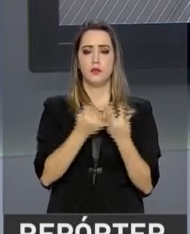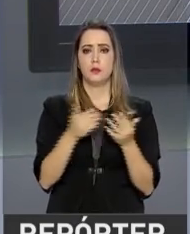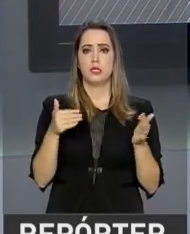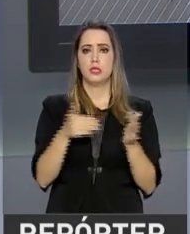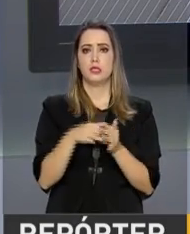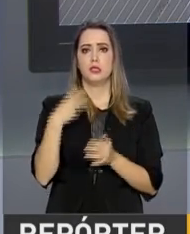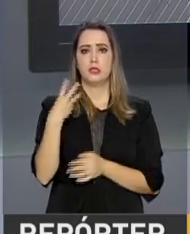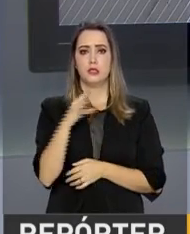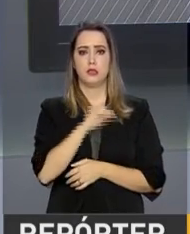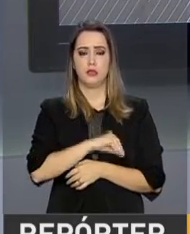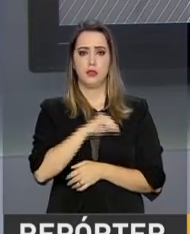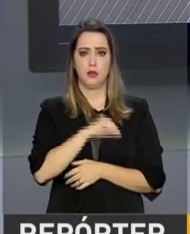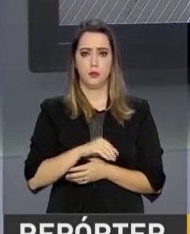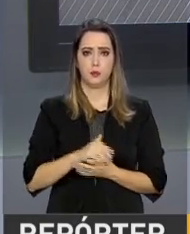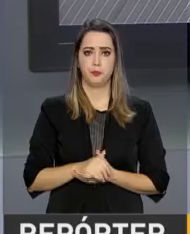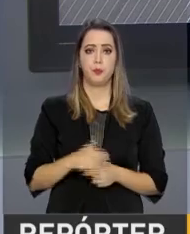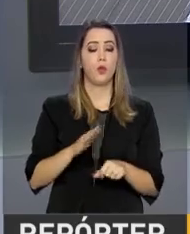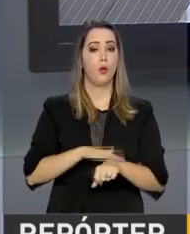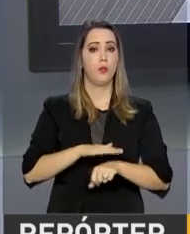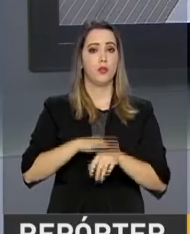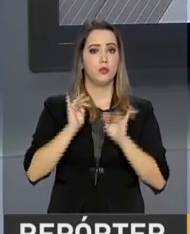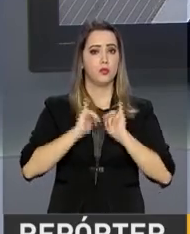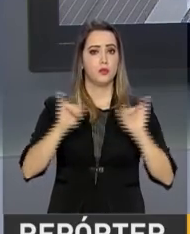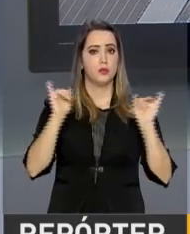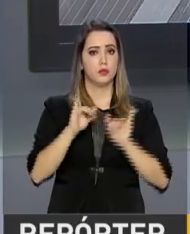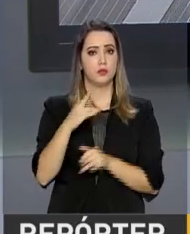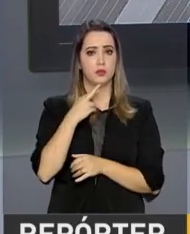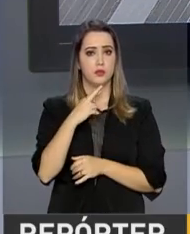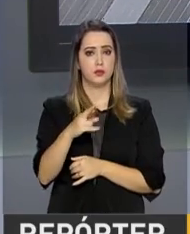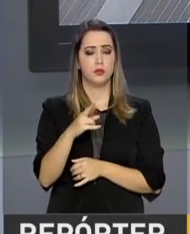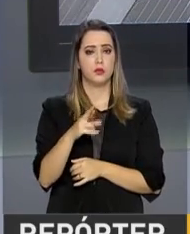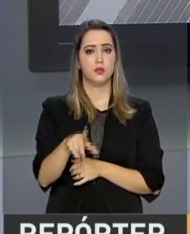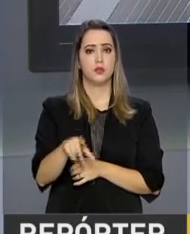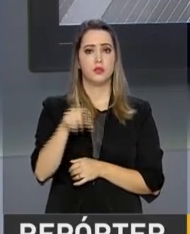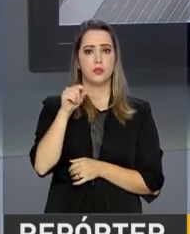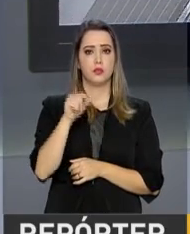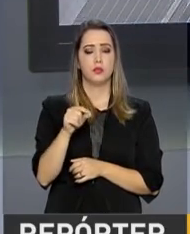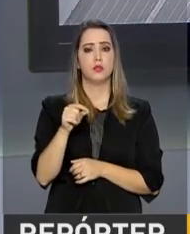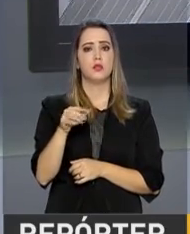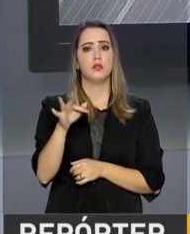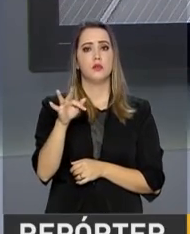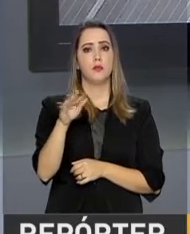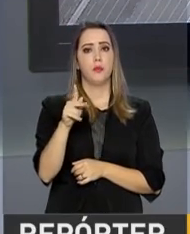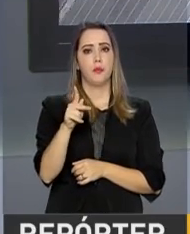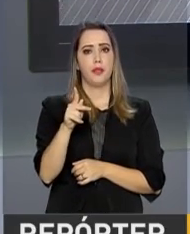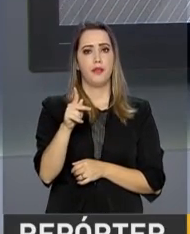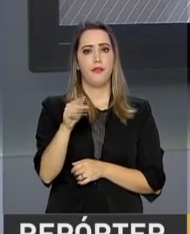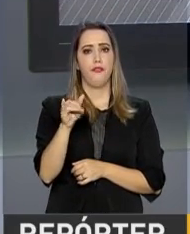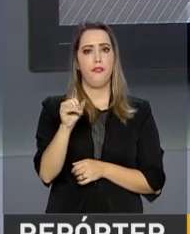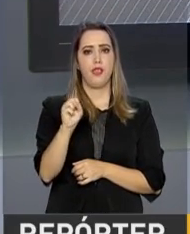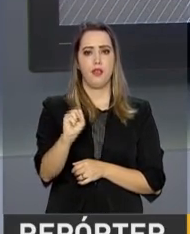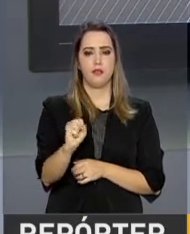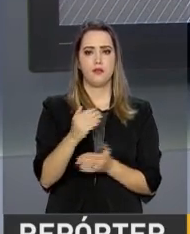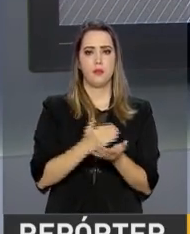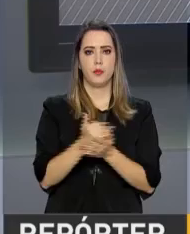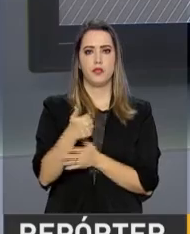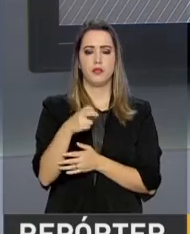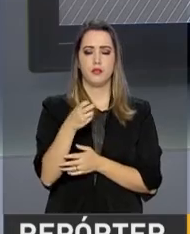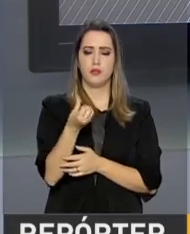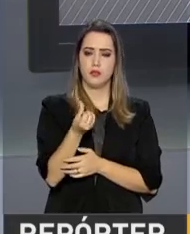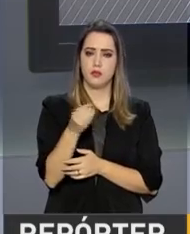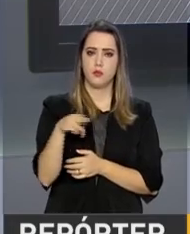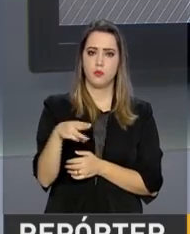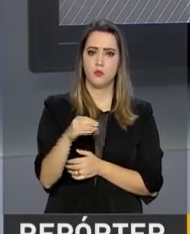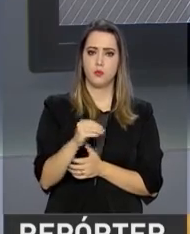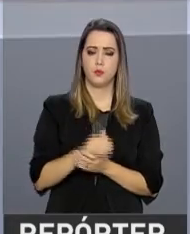até três salários mínimos o período de divulgação dos resultados da pré seleção da modalidade pfs começa no dia 16